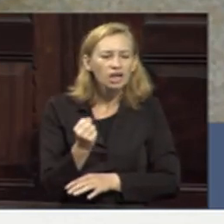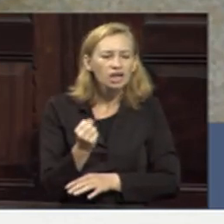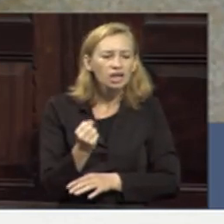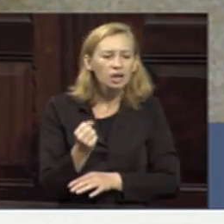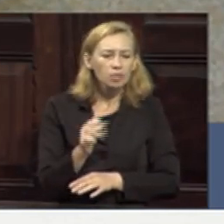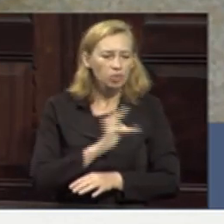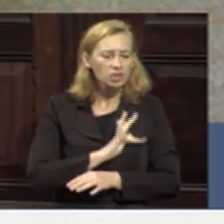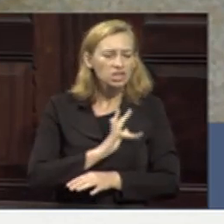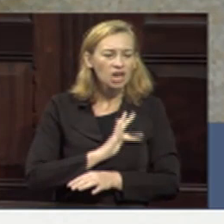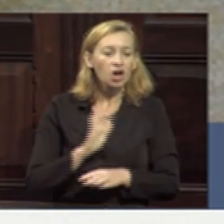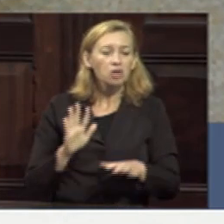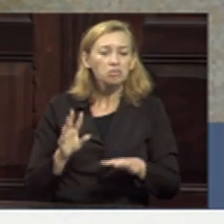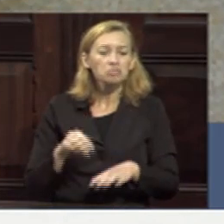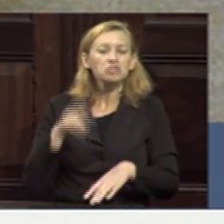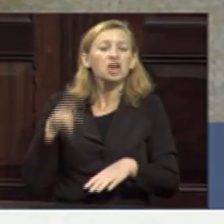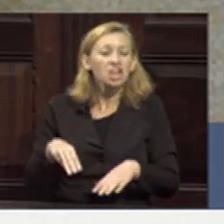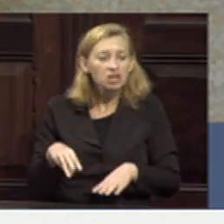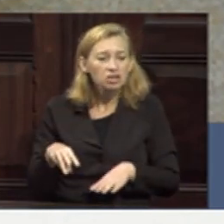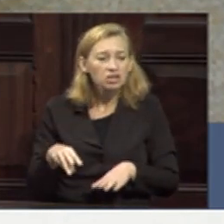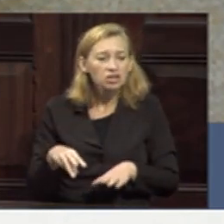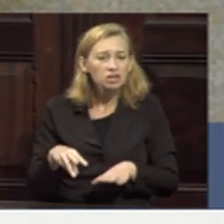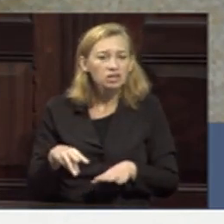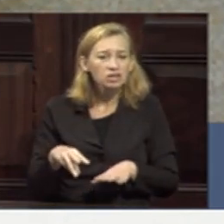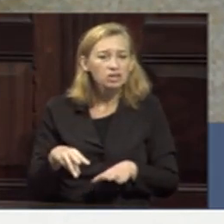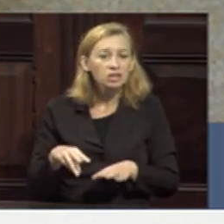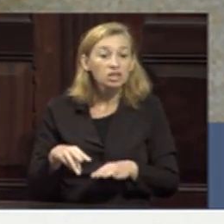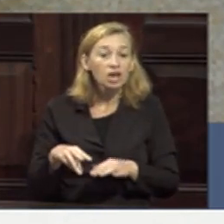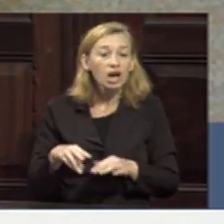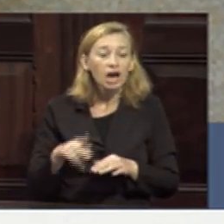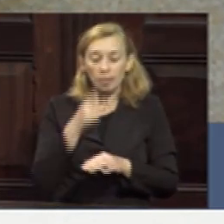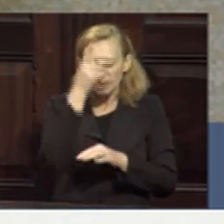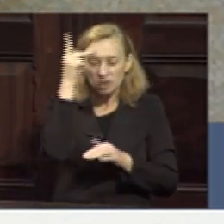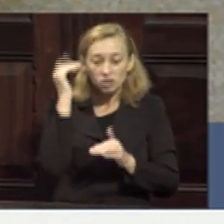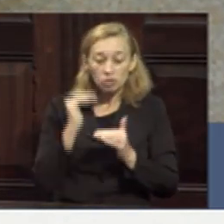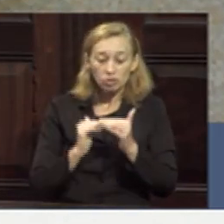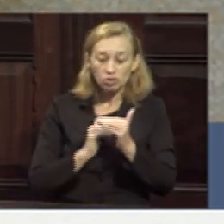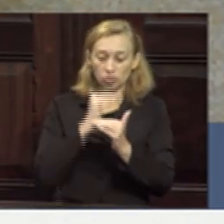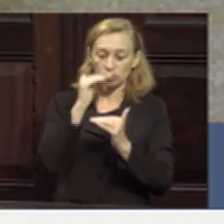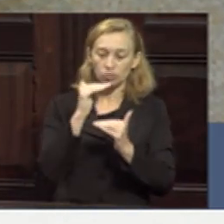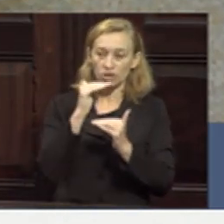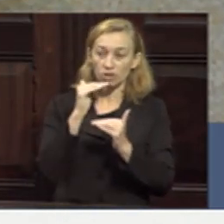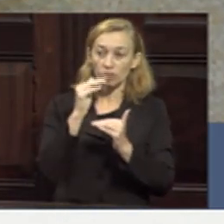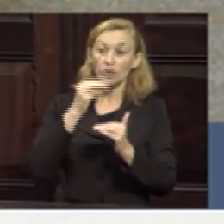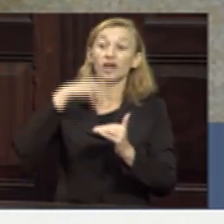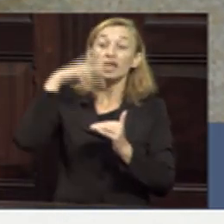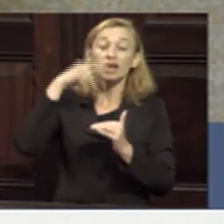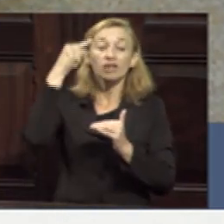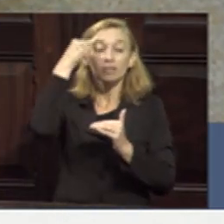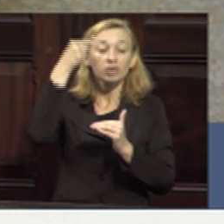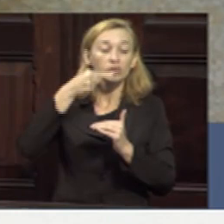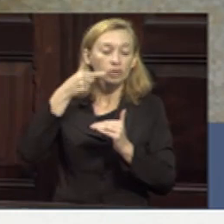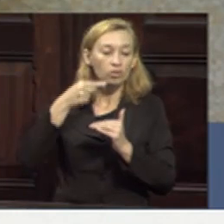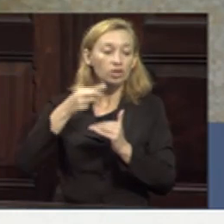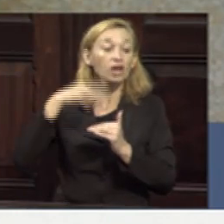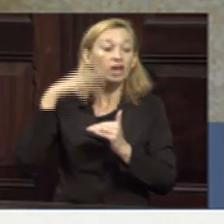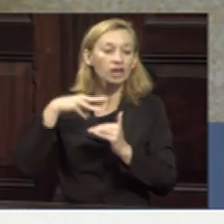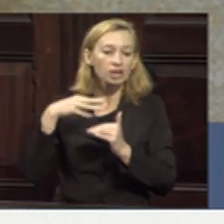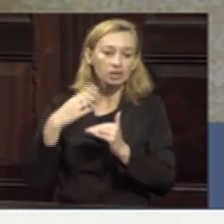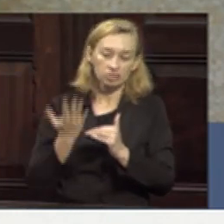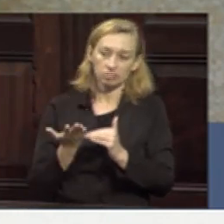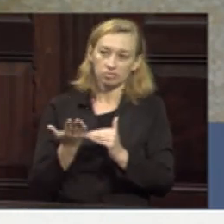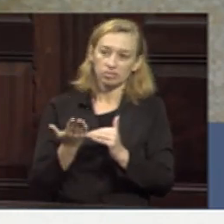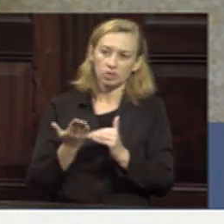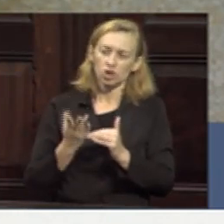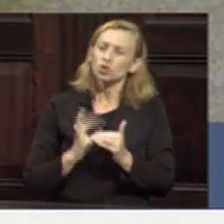por trás disso? E essas respostas, eu tenho tranquilidade de que a Polícia Civil fará o seu papel